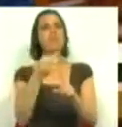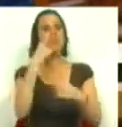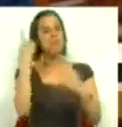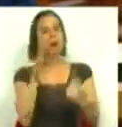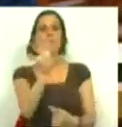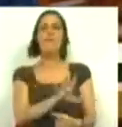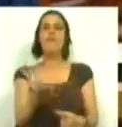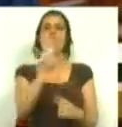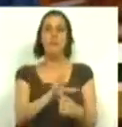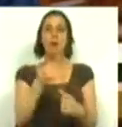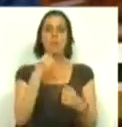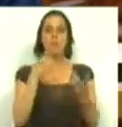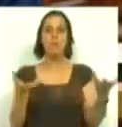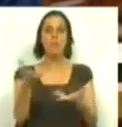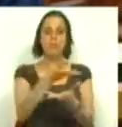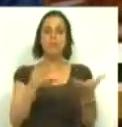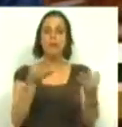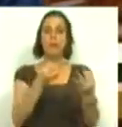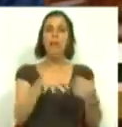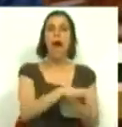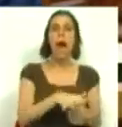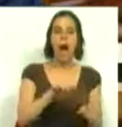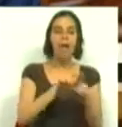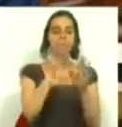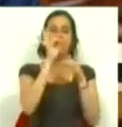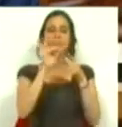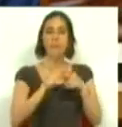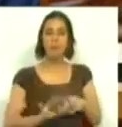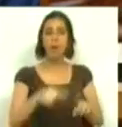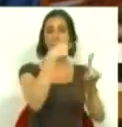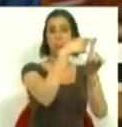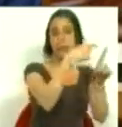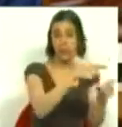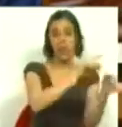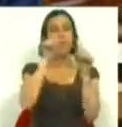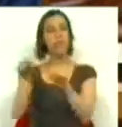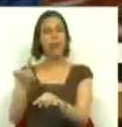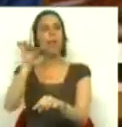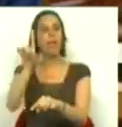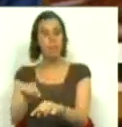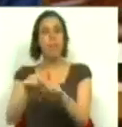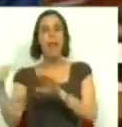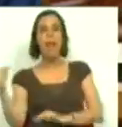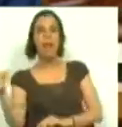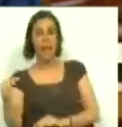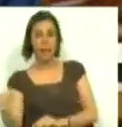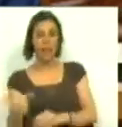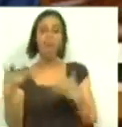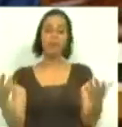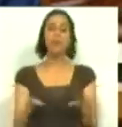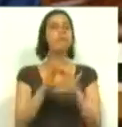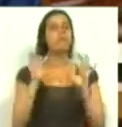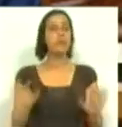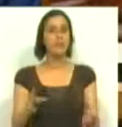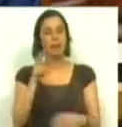revelaram um retrato assaz consensual do setor, seja quanto aos seus aspectos positivos, seja em relação aos negativos, como